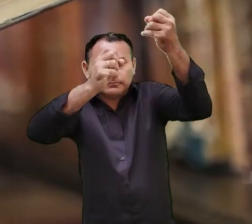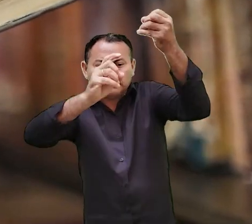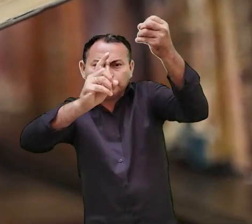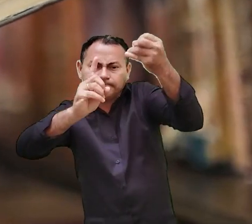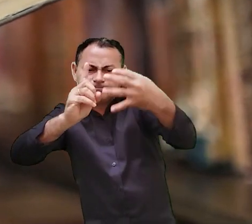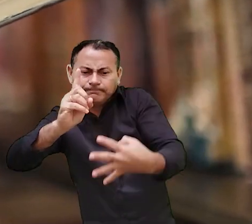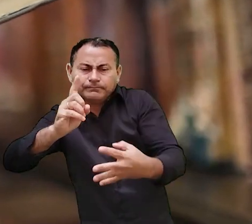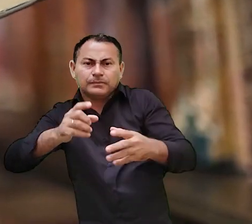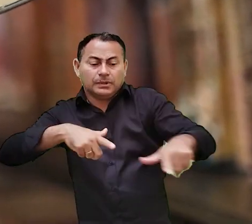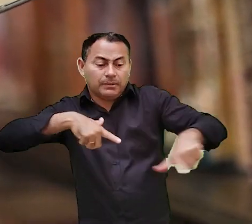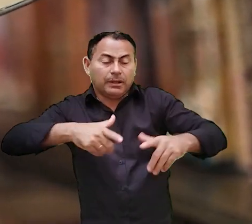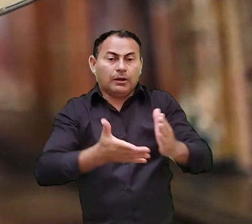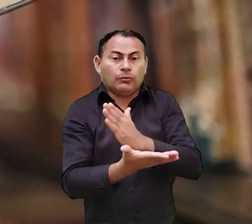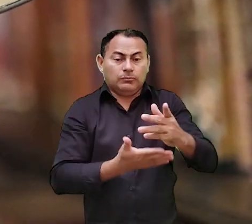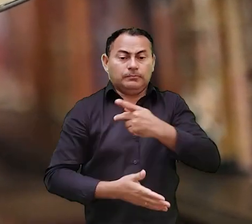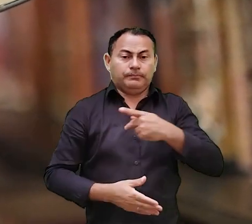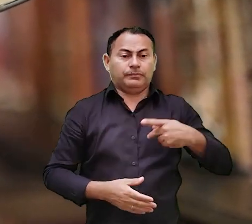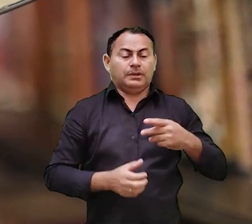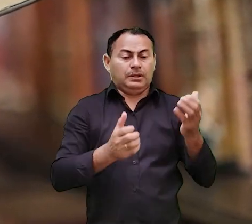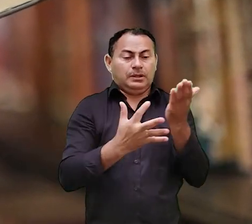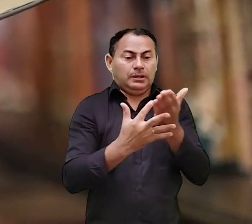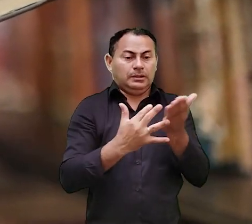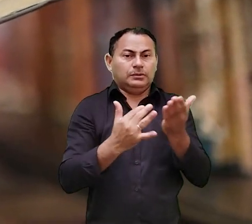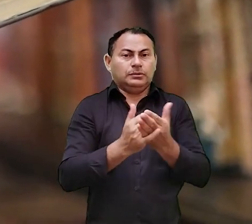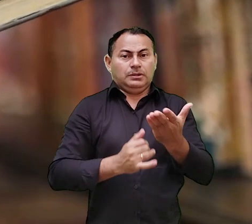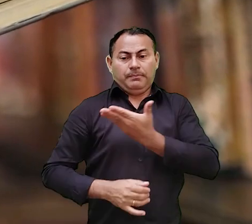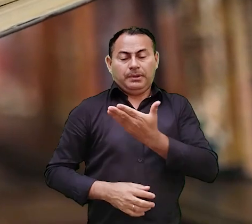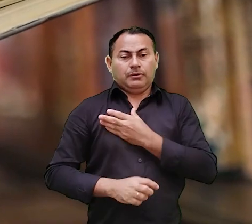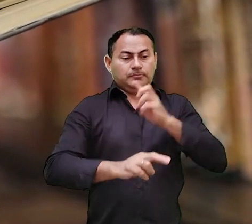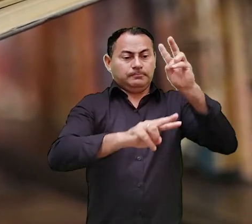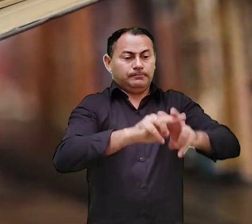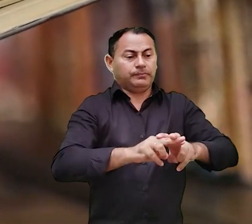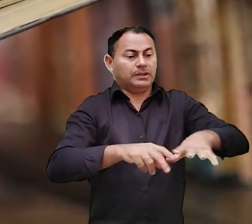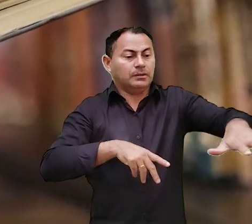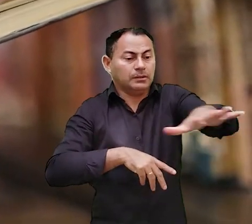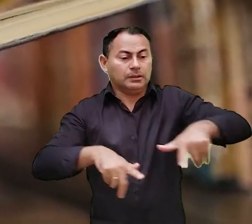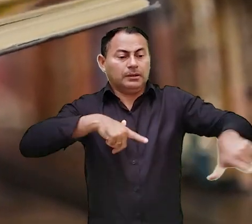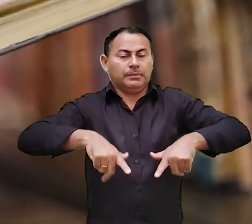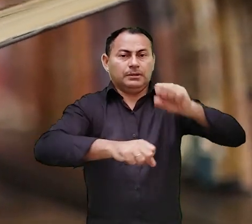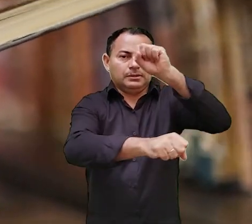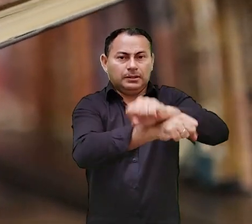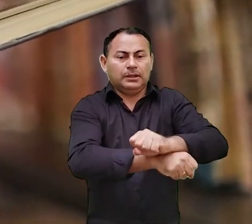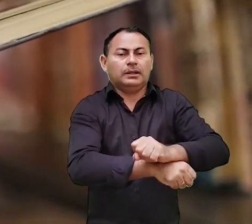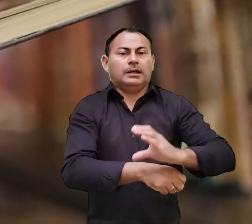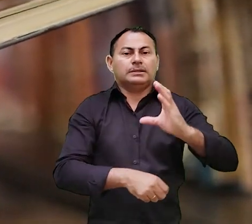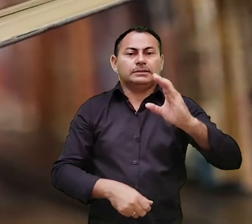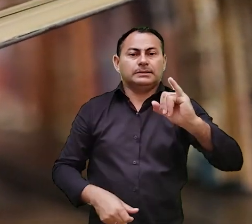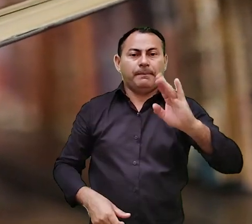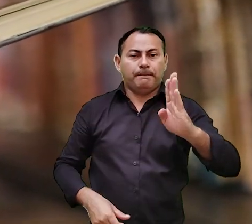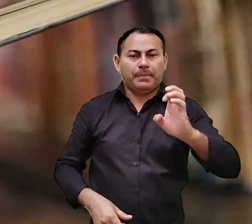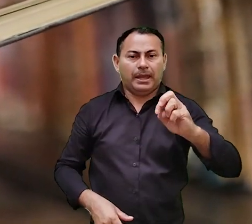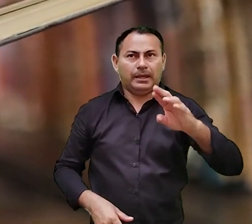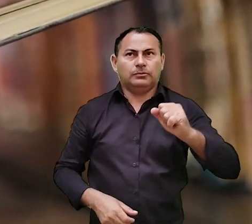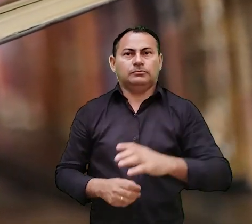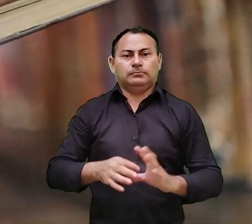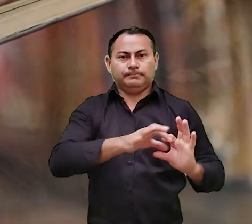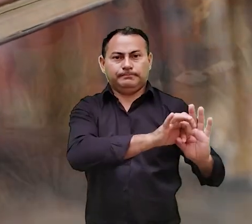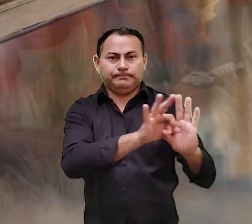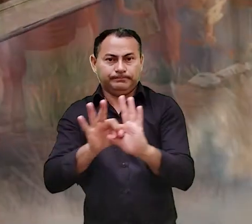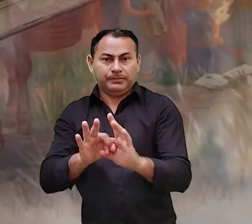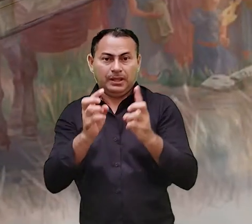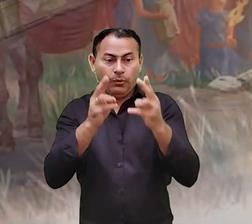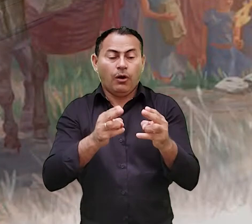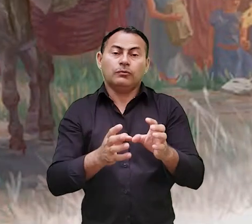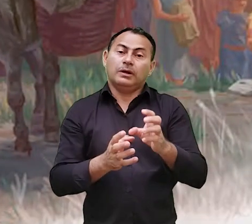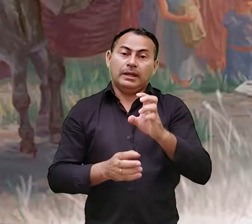descreve o ministério dedicado de alguns pastores entre seus colegas prisioneiros em campos e trabalhos escravos na Sibéria. Foi